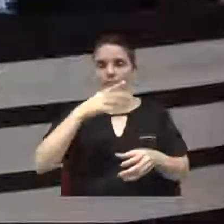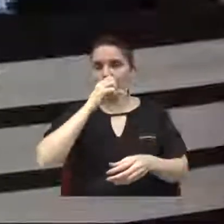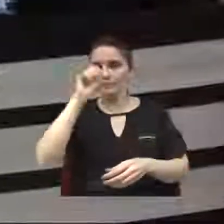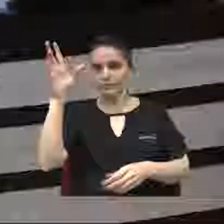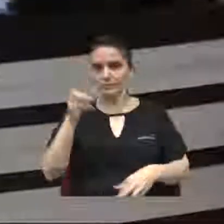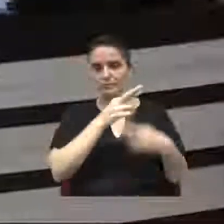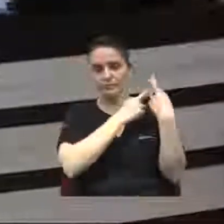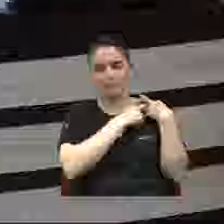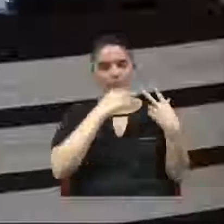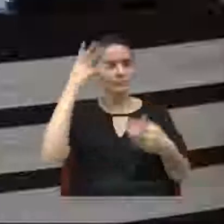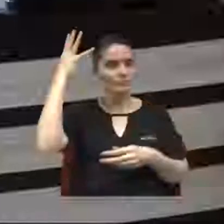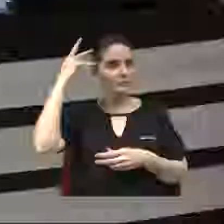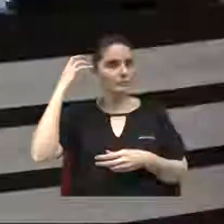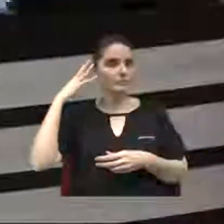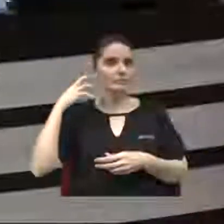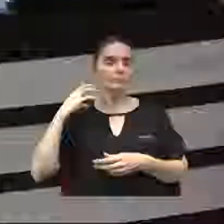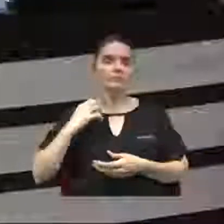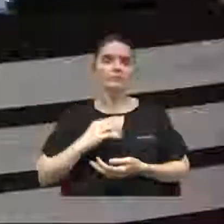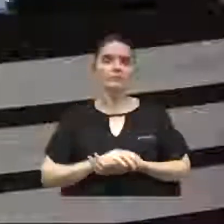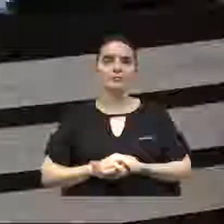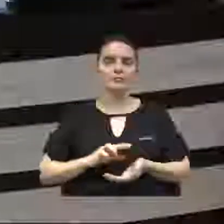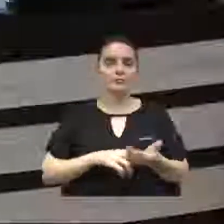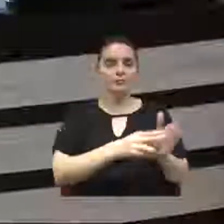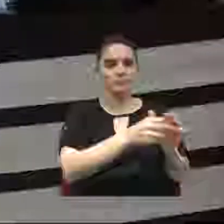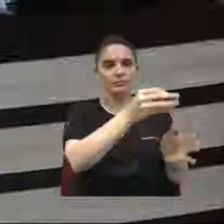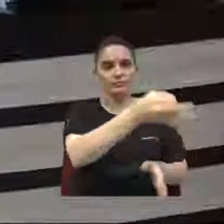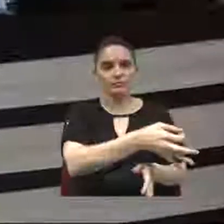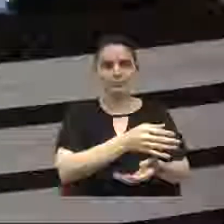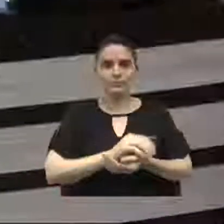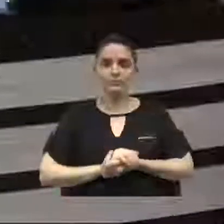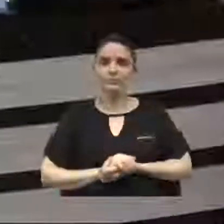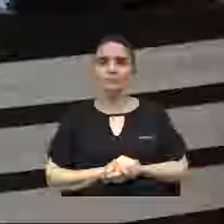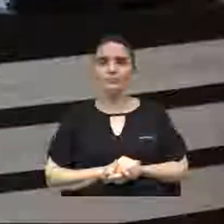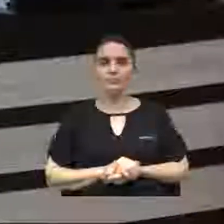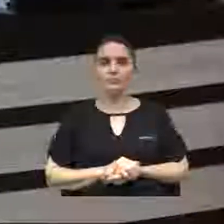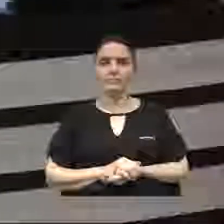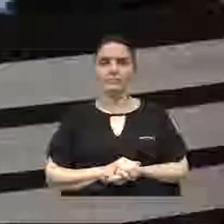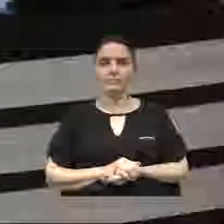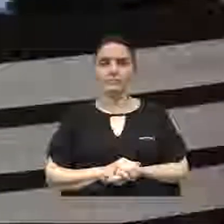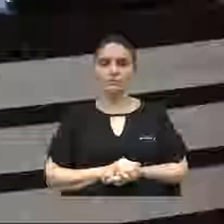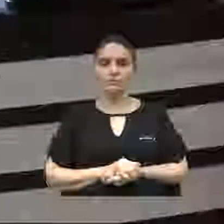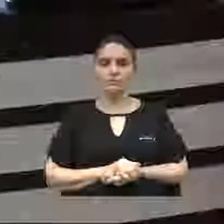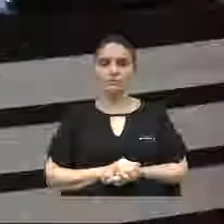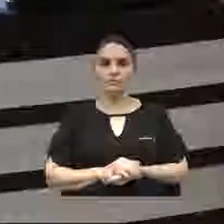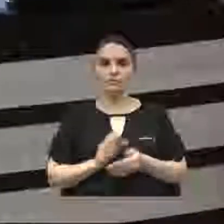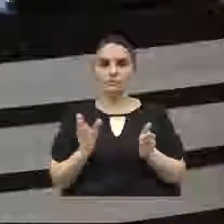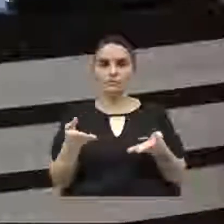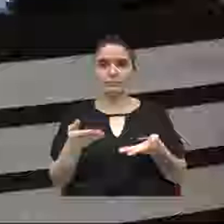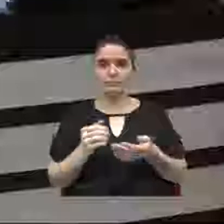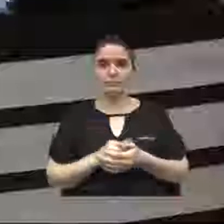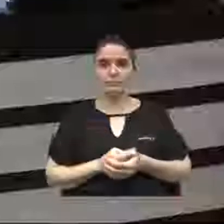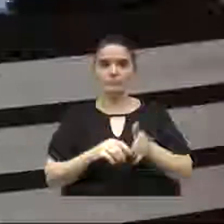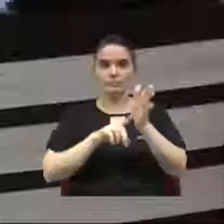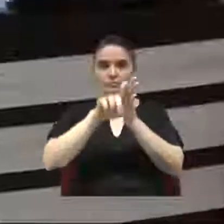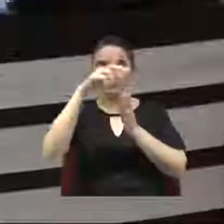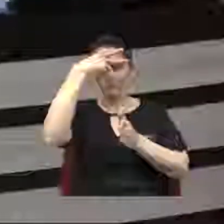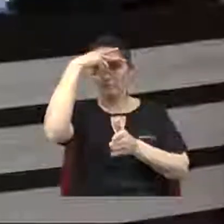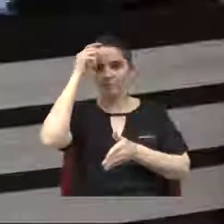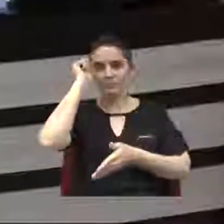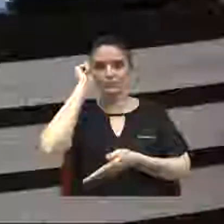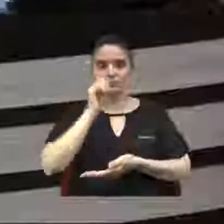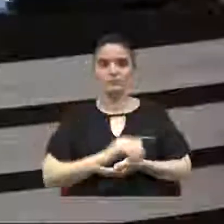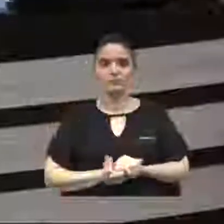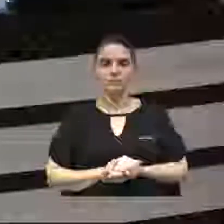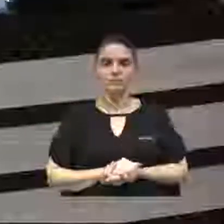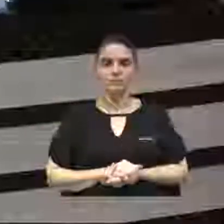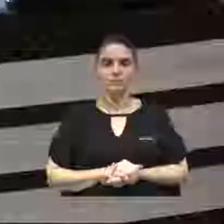vereadora Lucinês Aparecida Bol. Encaminhe-se às comissões competentes. Passaremos agora aos requerimentos, senhor